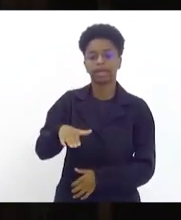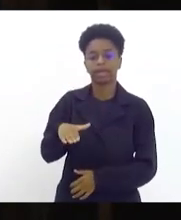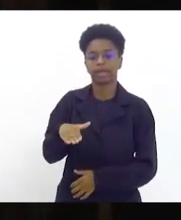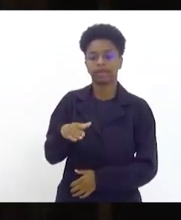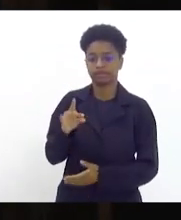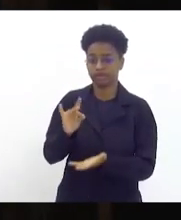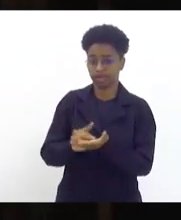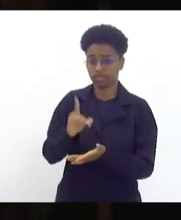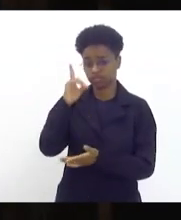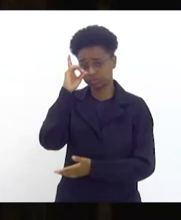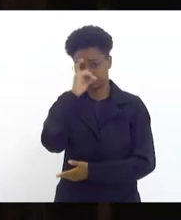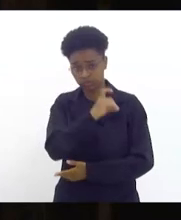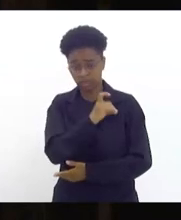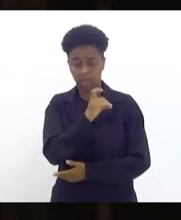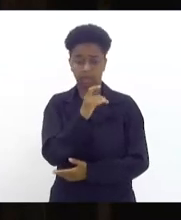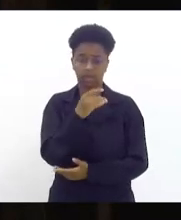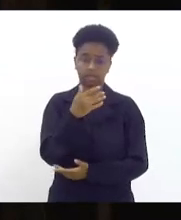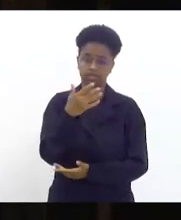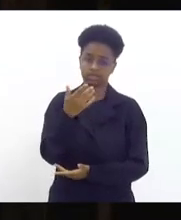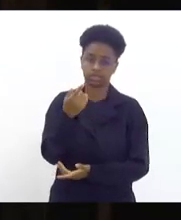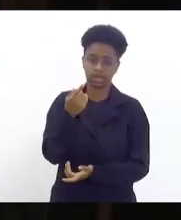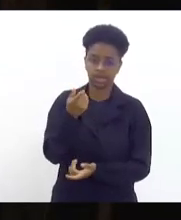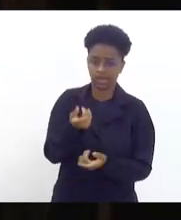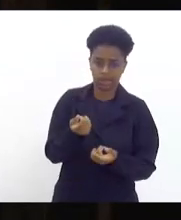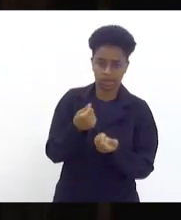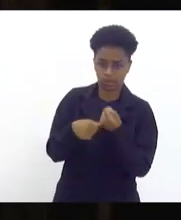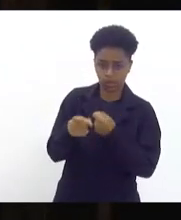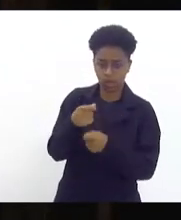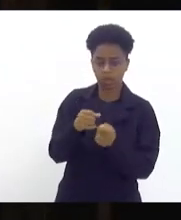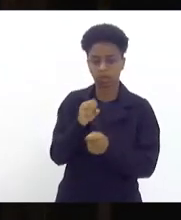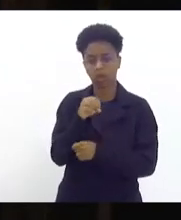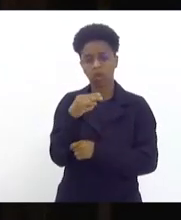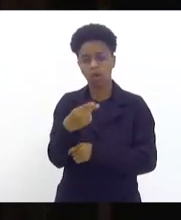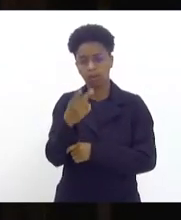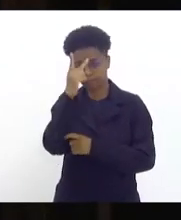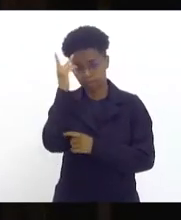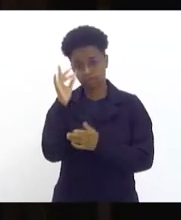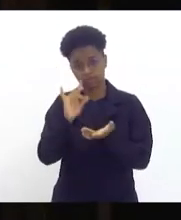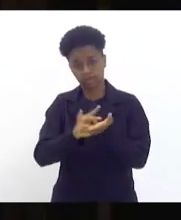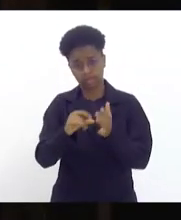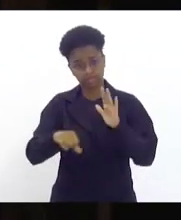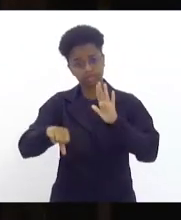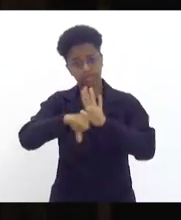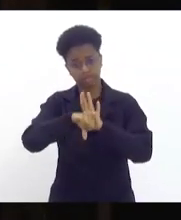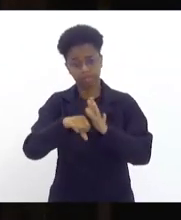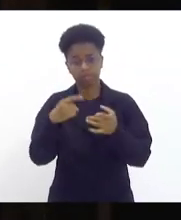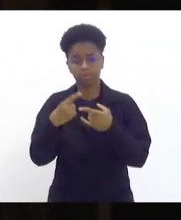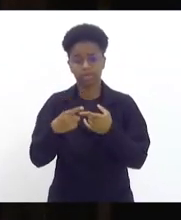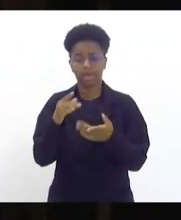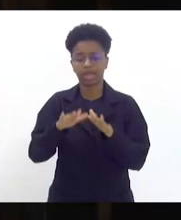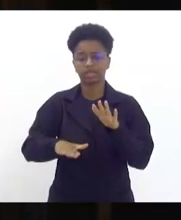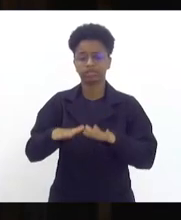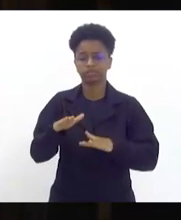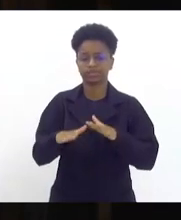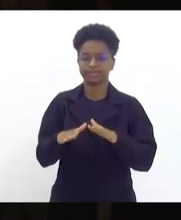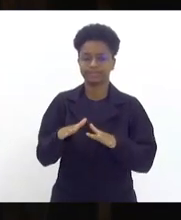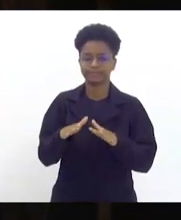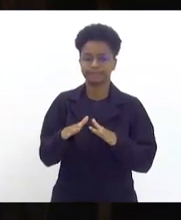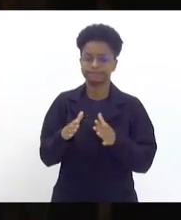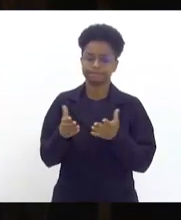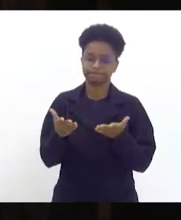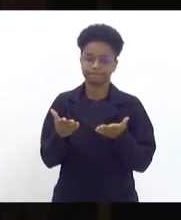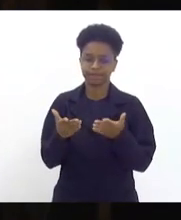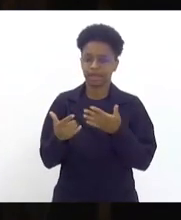dificuldade Econômica ou quem é criminosos que se às vezes se fazem